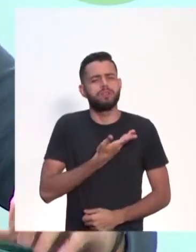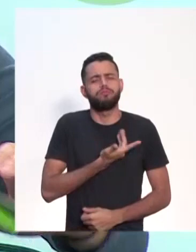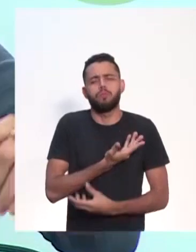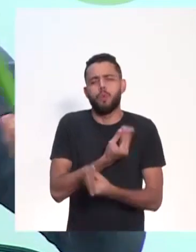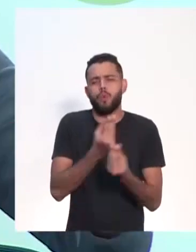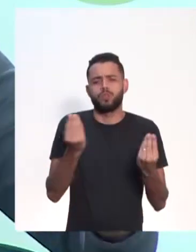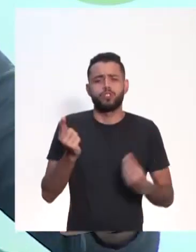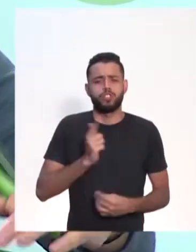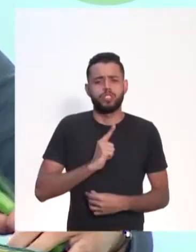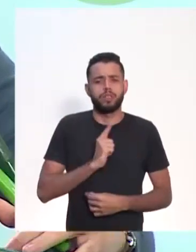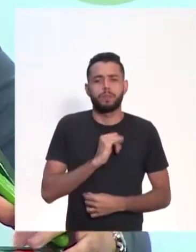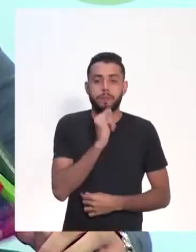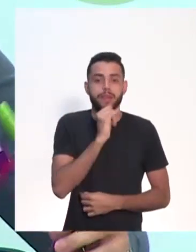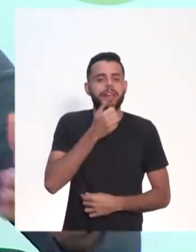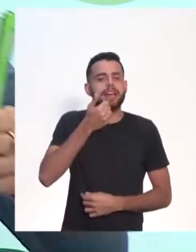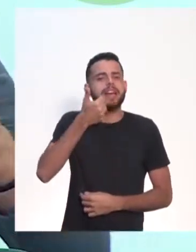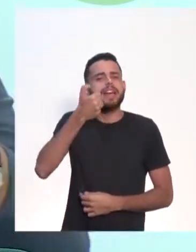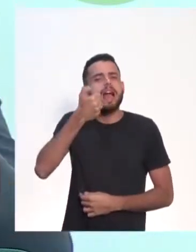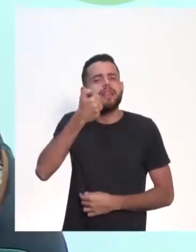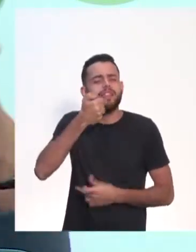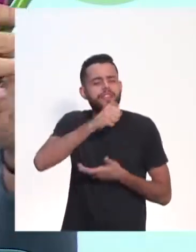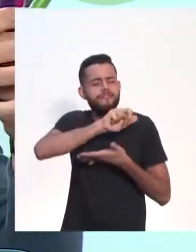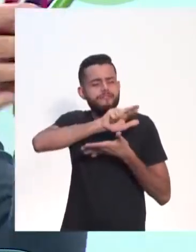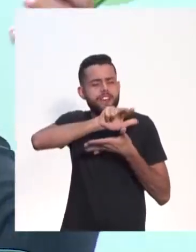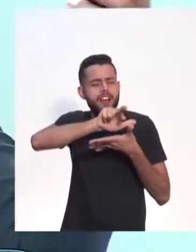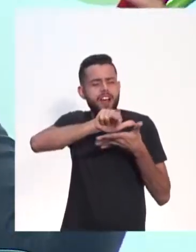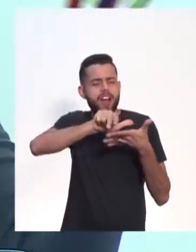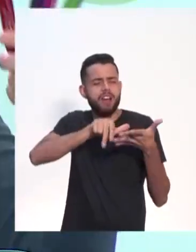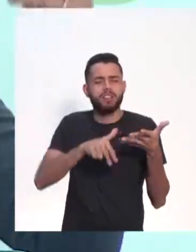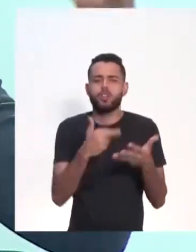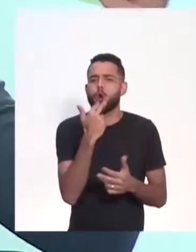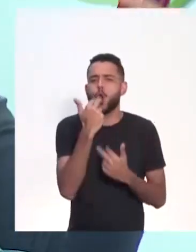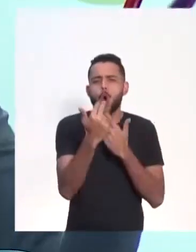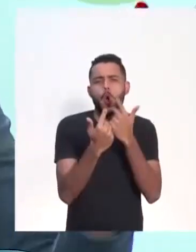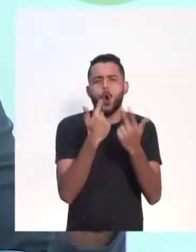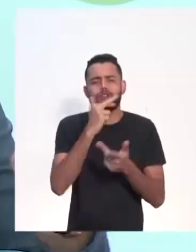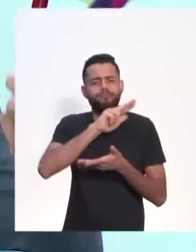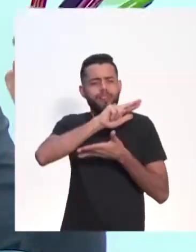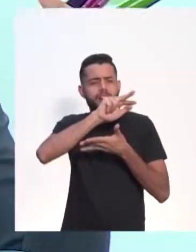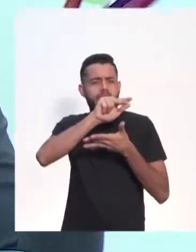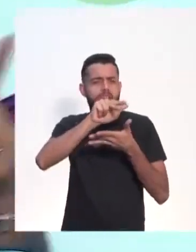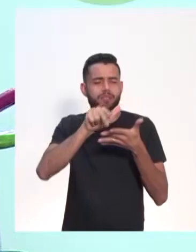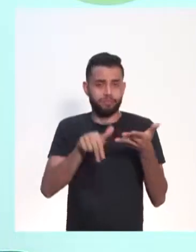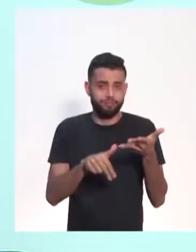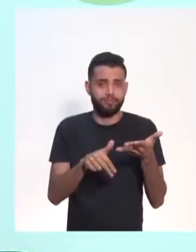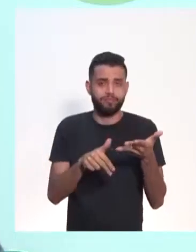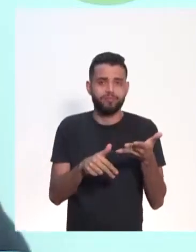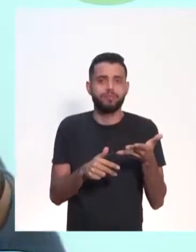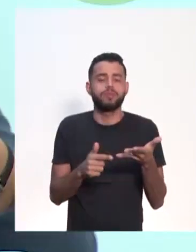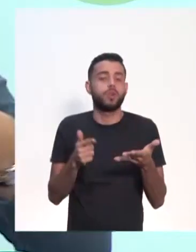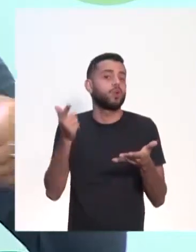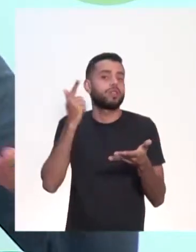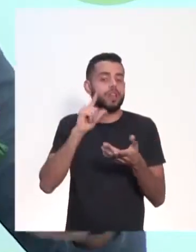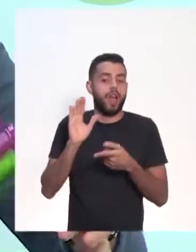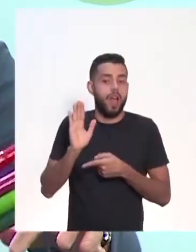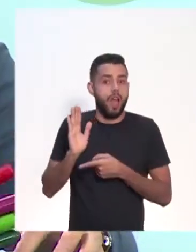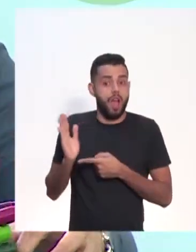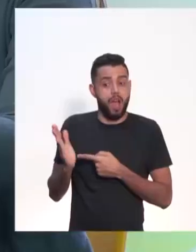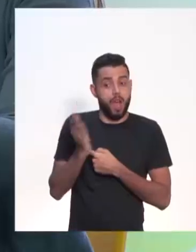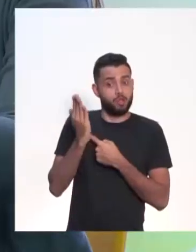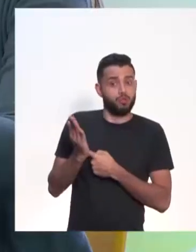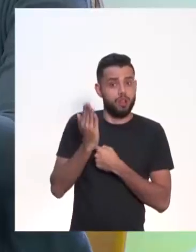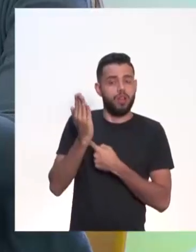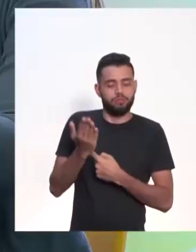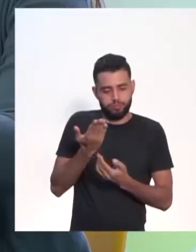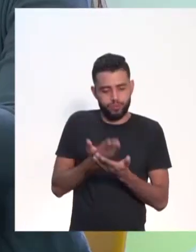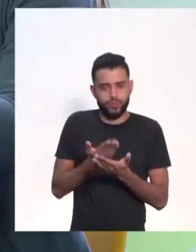ter coleções de canetas e era tudo colorido, de todas as formas, para ajudar no estudo. Para a